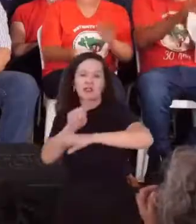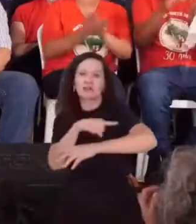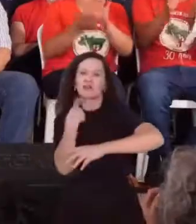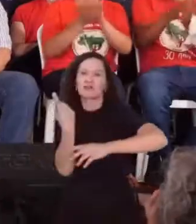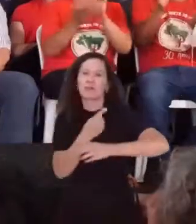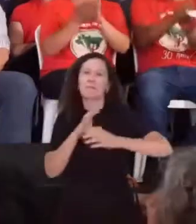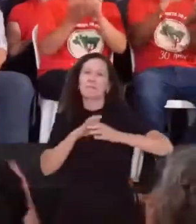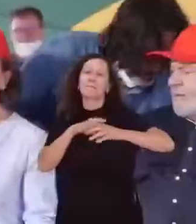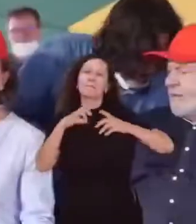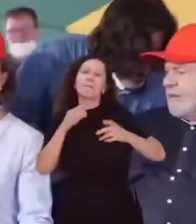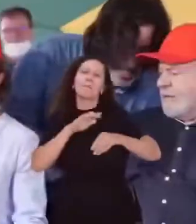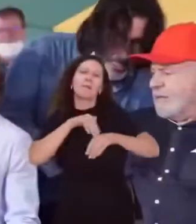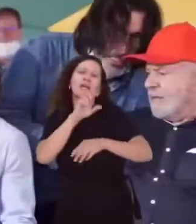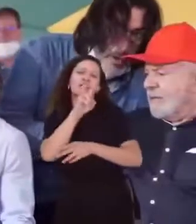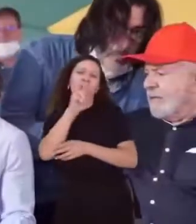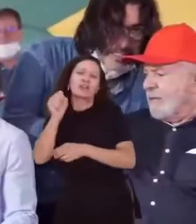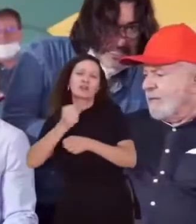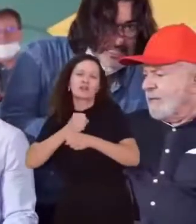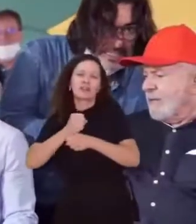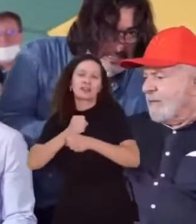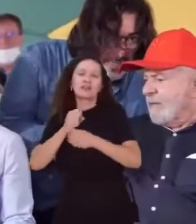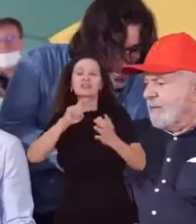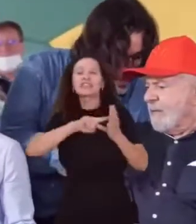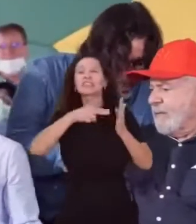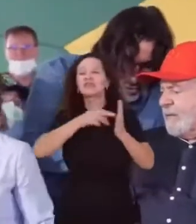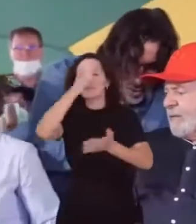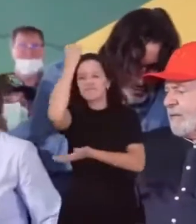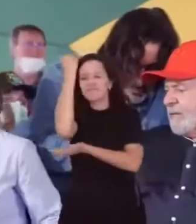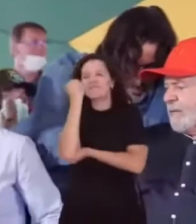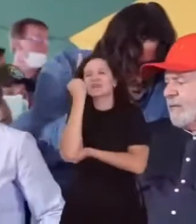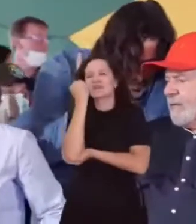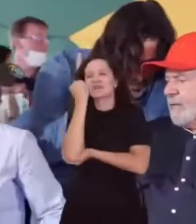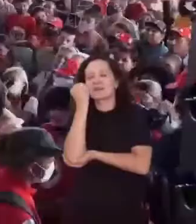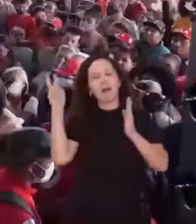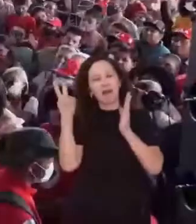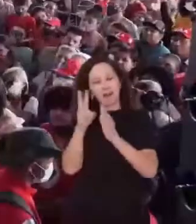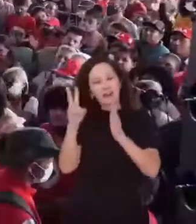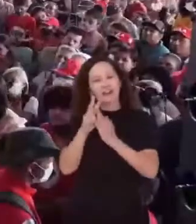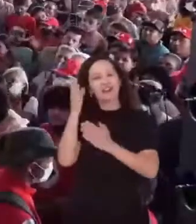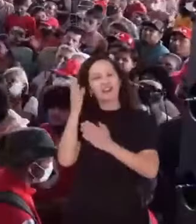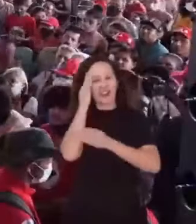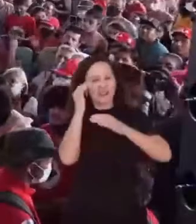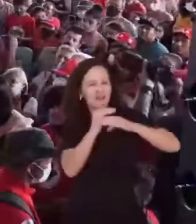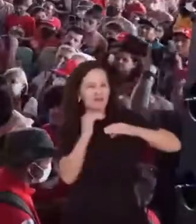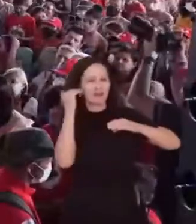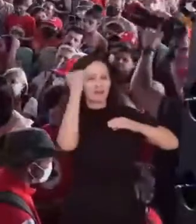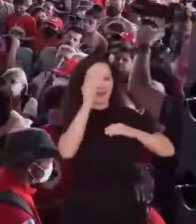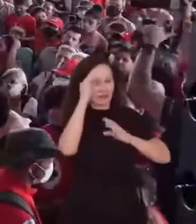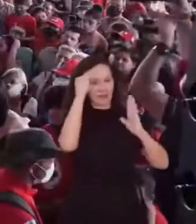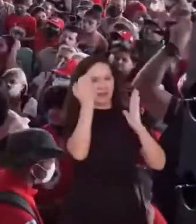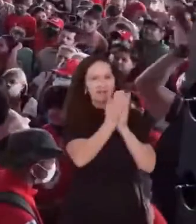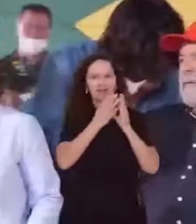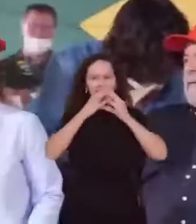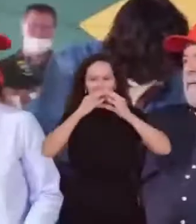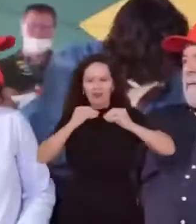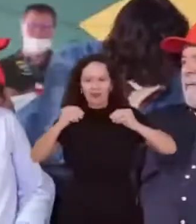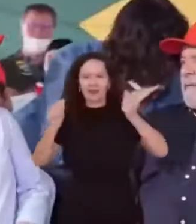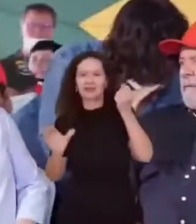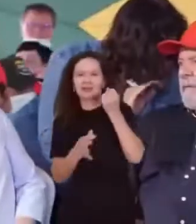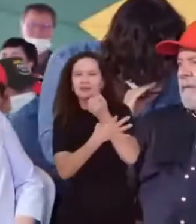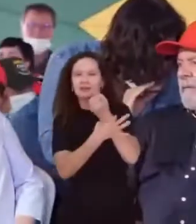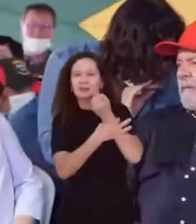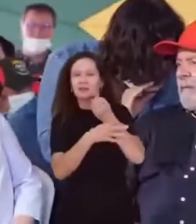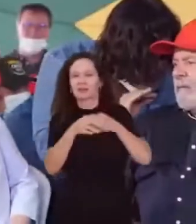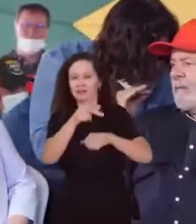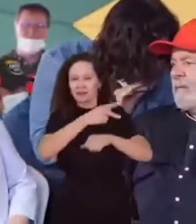é resistir por soberania, por terra e por dignidade nesse país. Obrigada, camaradas, por